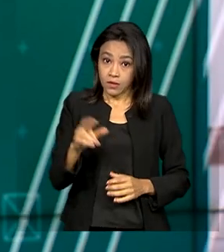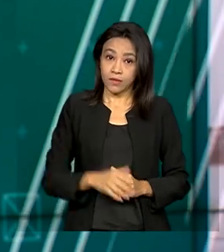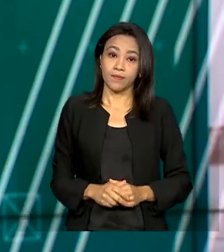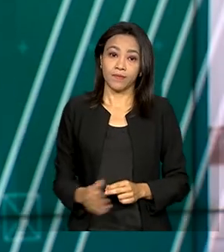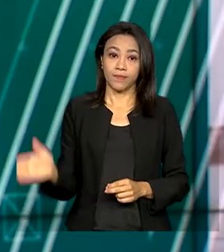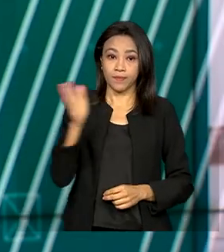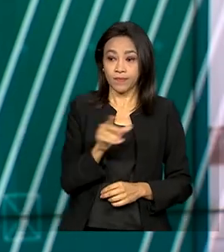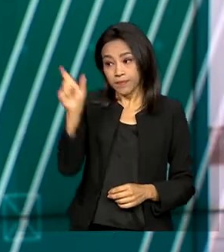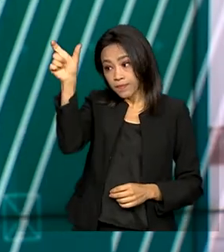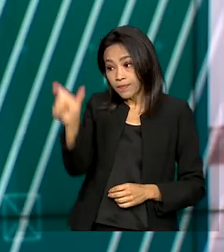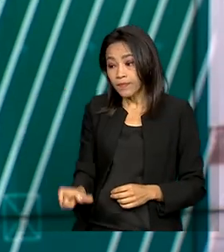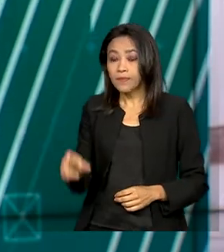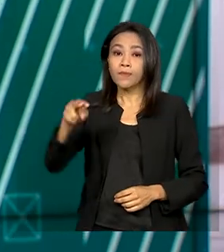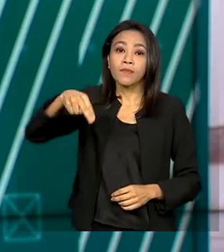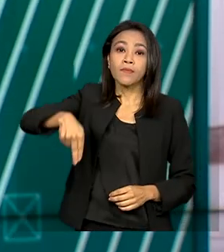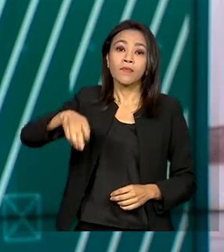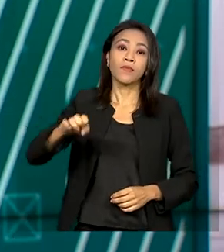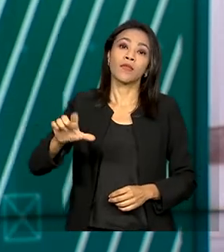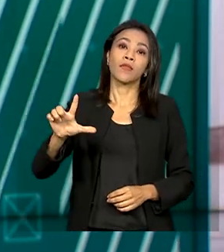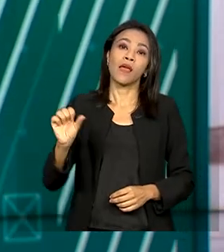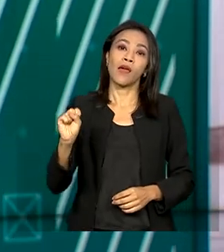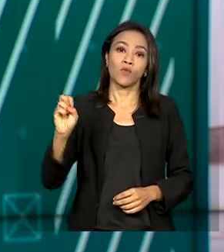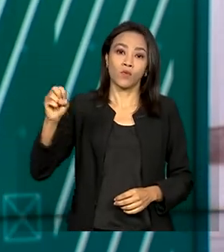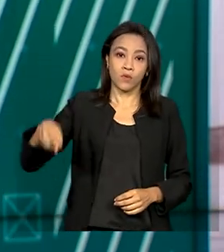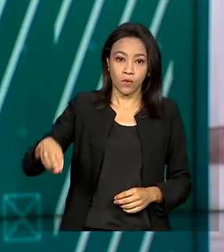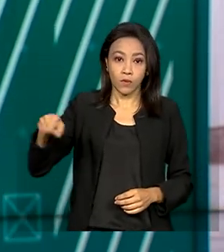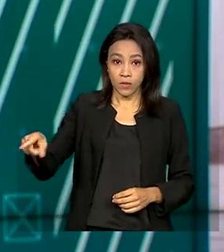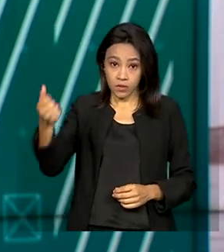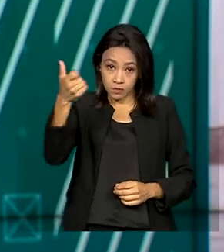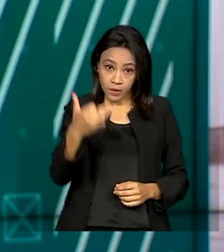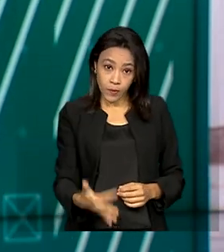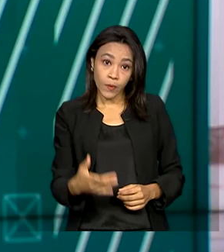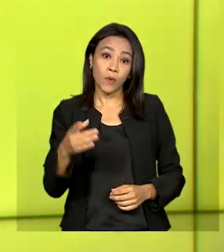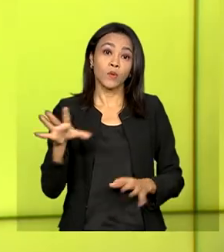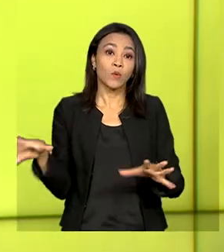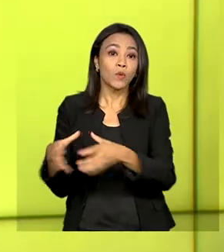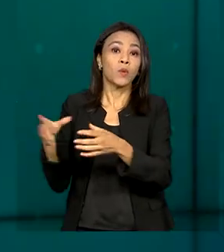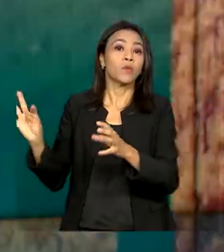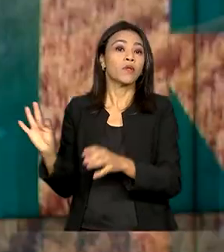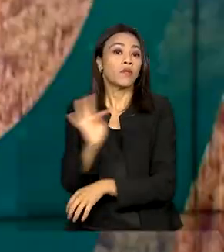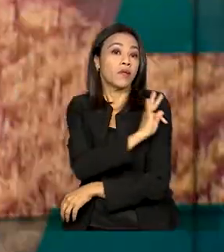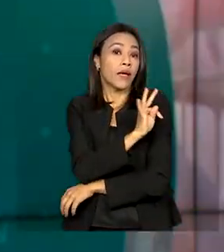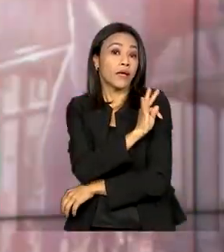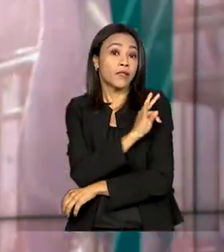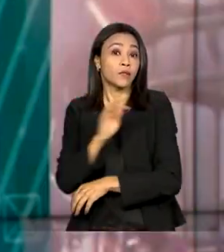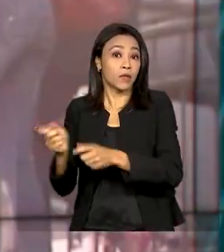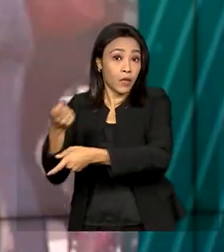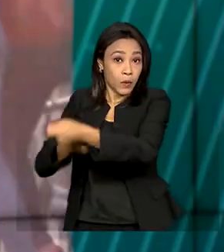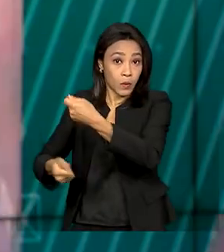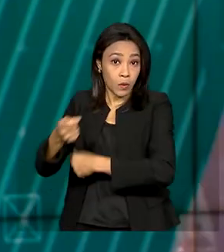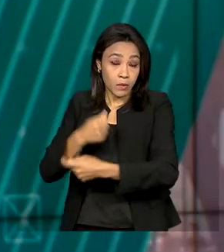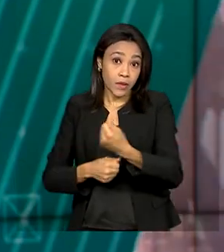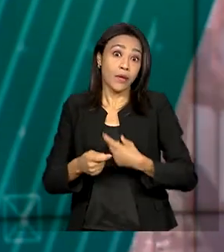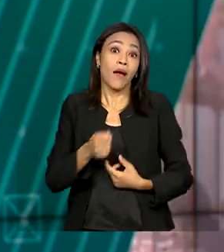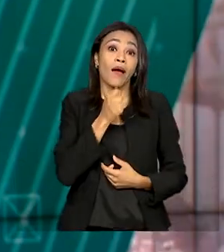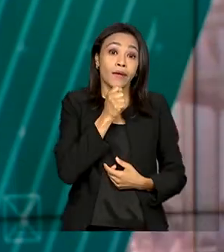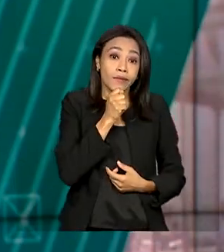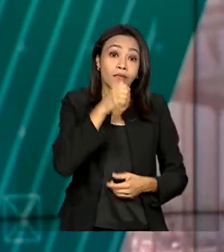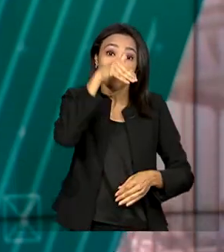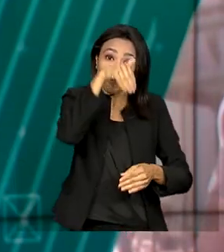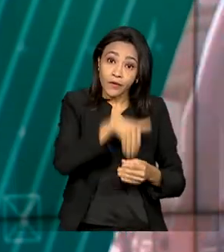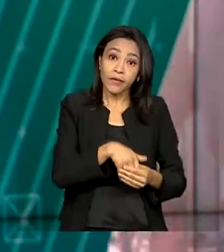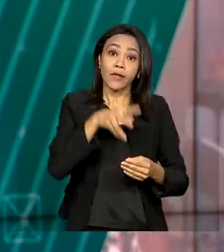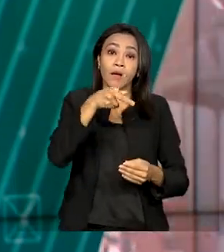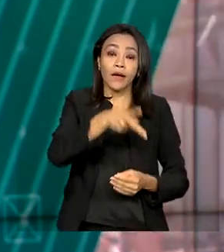Nelson Barbosa do grupo técnico da economia explicou a necessidade de se votar a PEC ainda em 2022